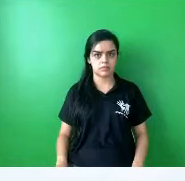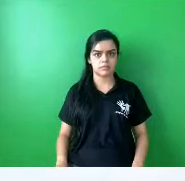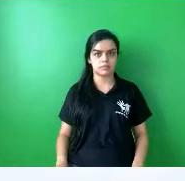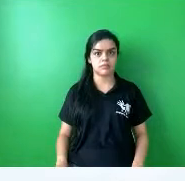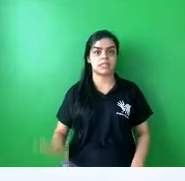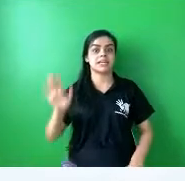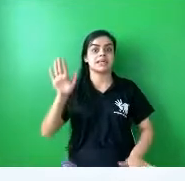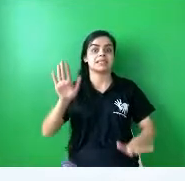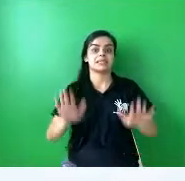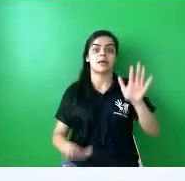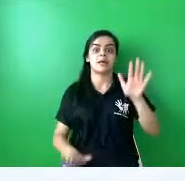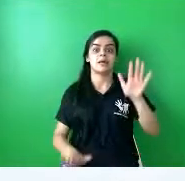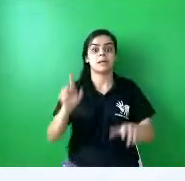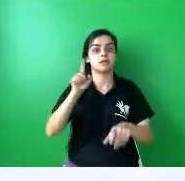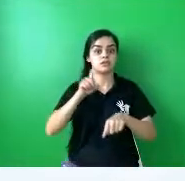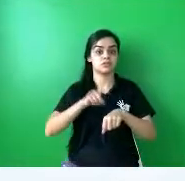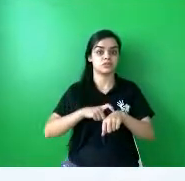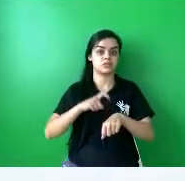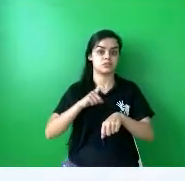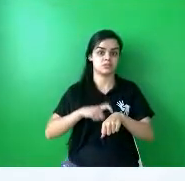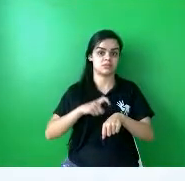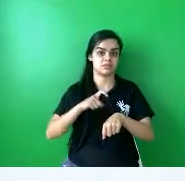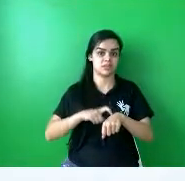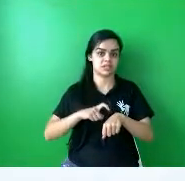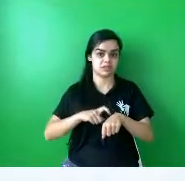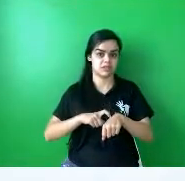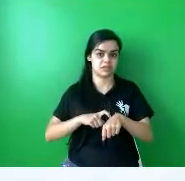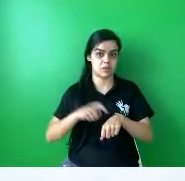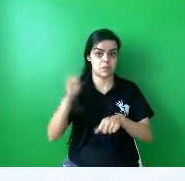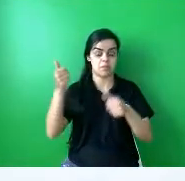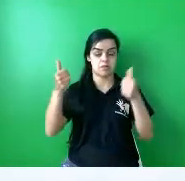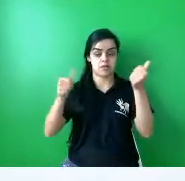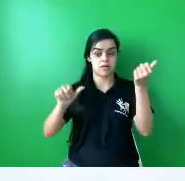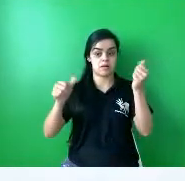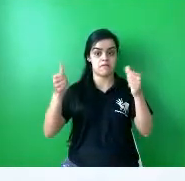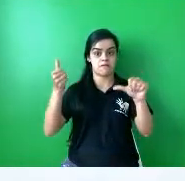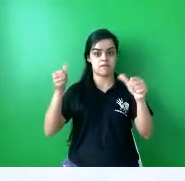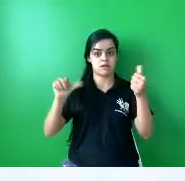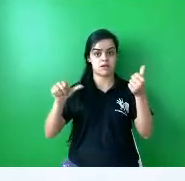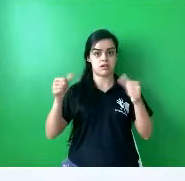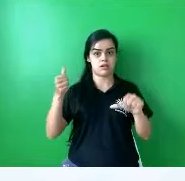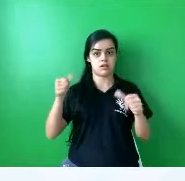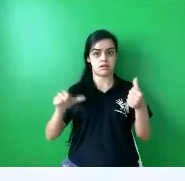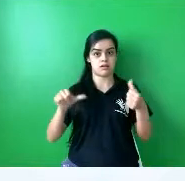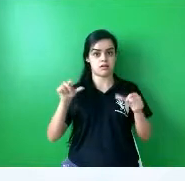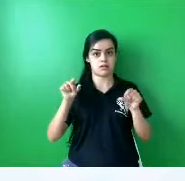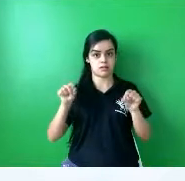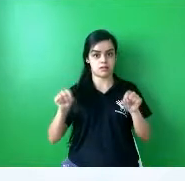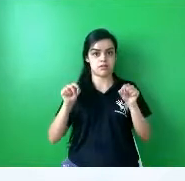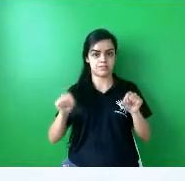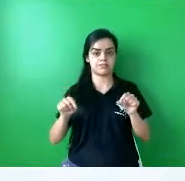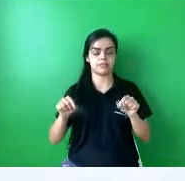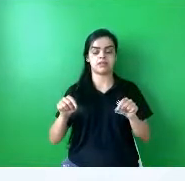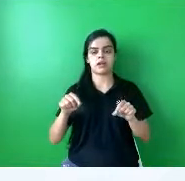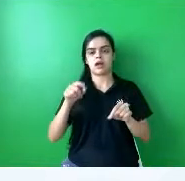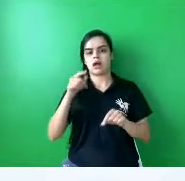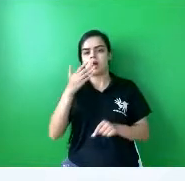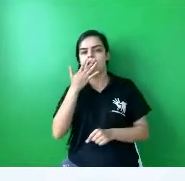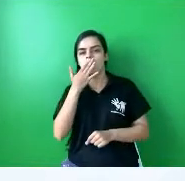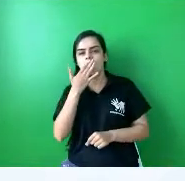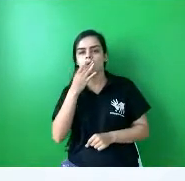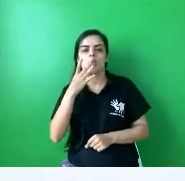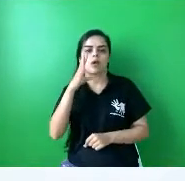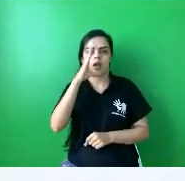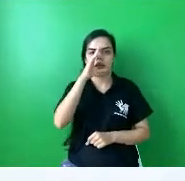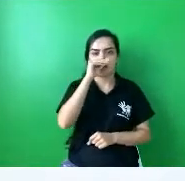do momento em que está se passando. Então é feita uma avaliação e aí tem o momento que está a cor laranja, a cor amarela, né? Então vai